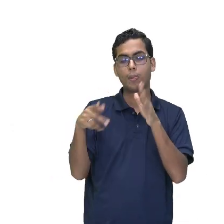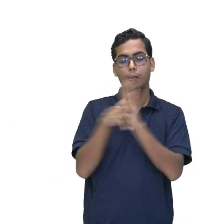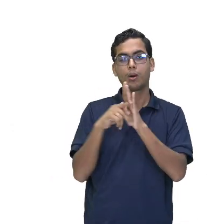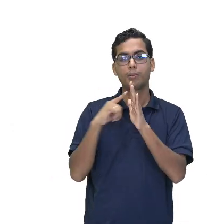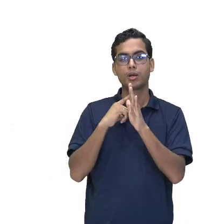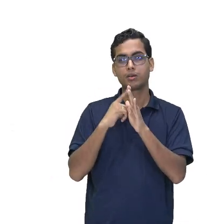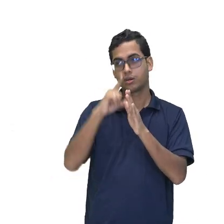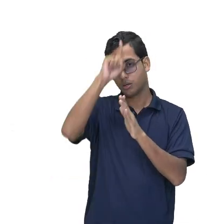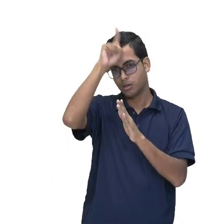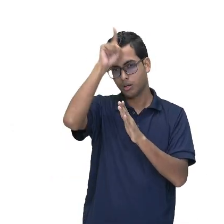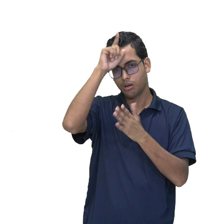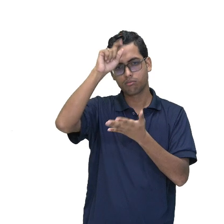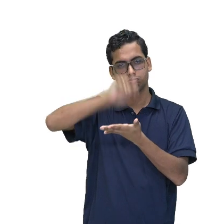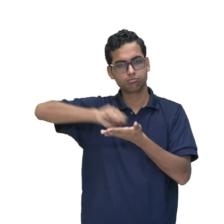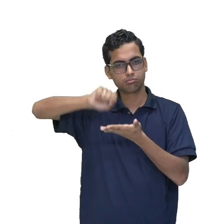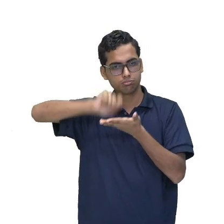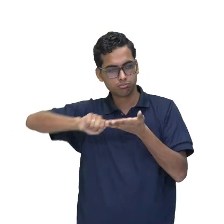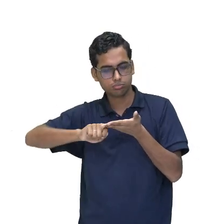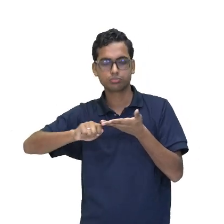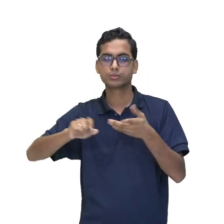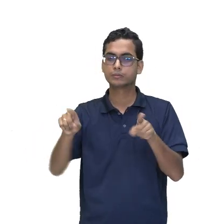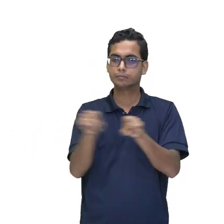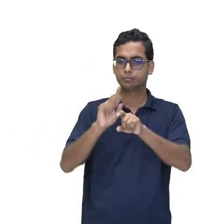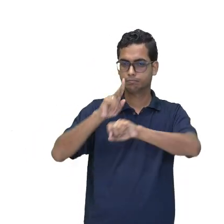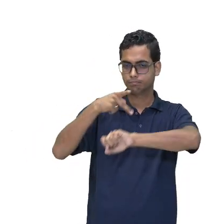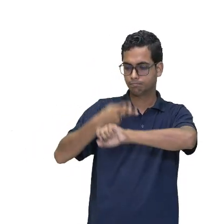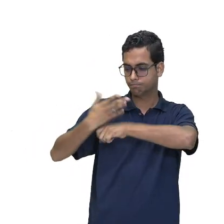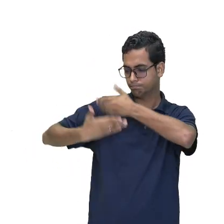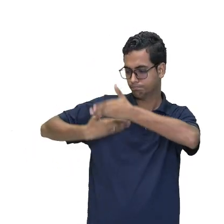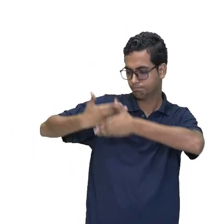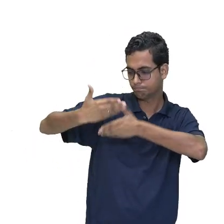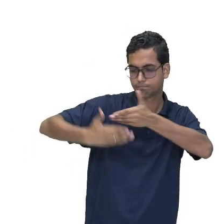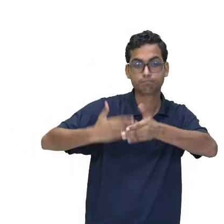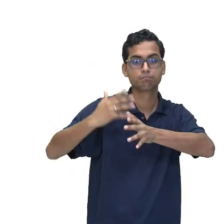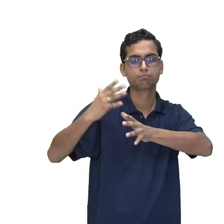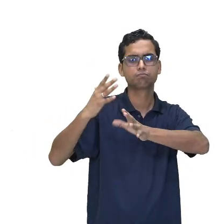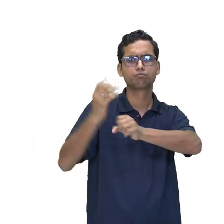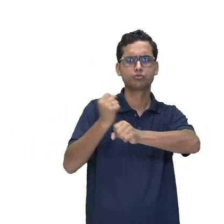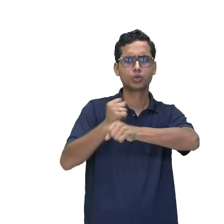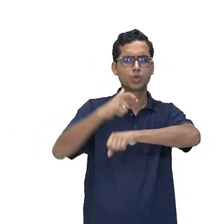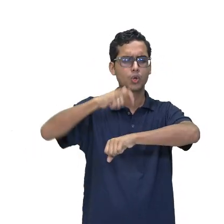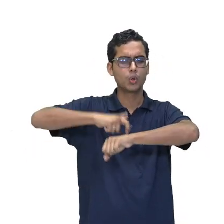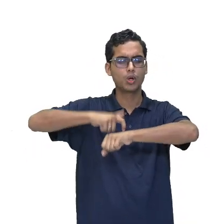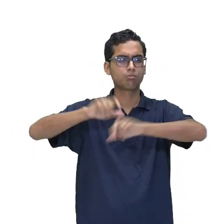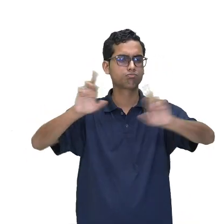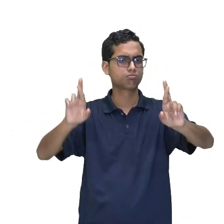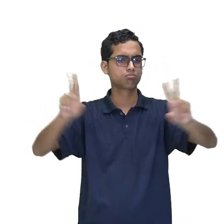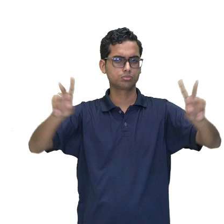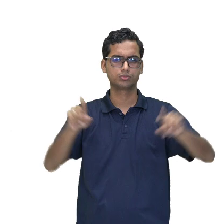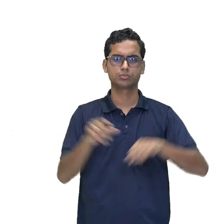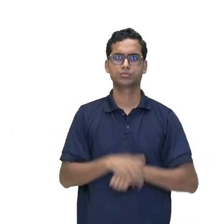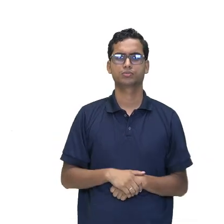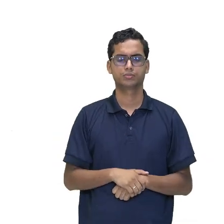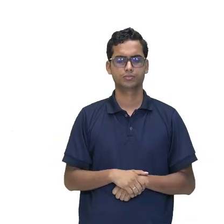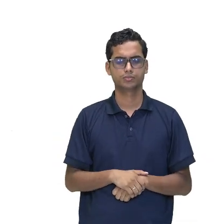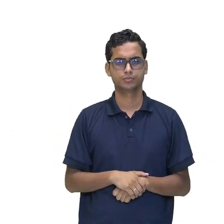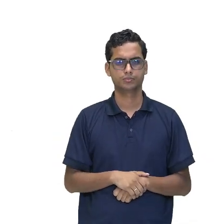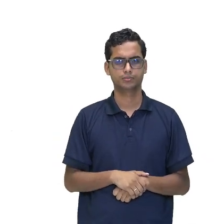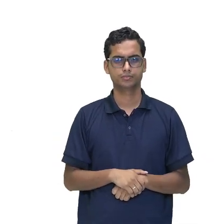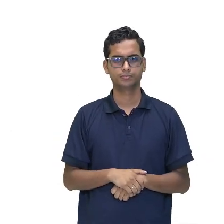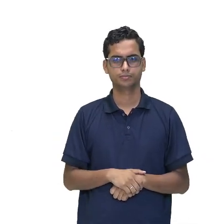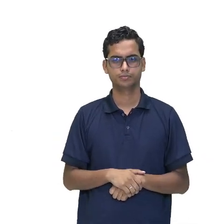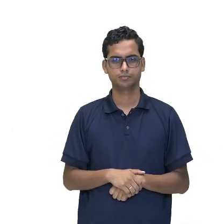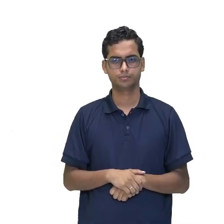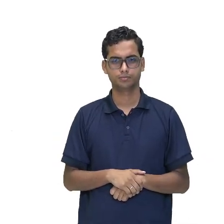a partir daí, então, nós vamos ter um processo de início de contagem do tempo diferenciado. Por quê? Porque